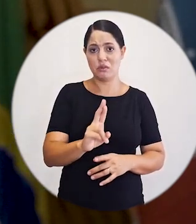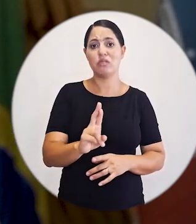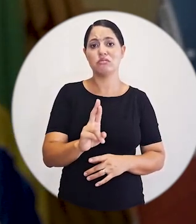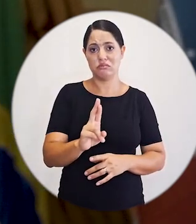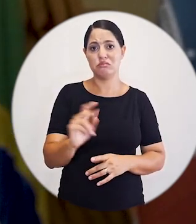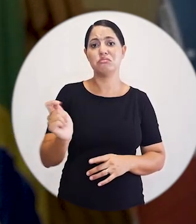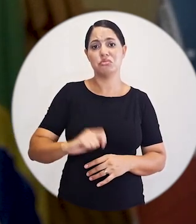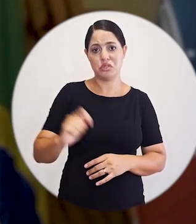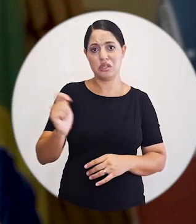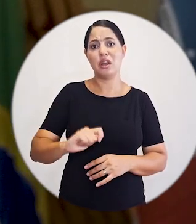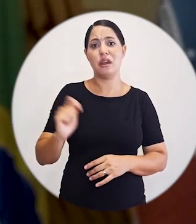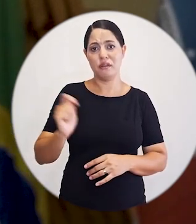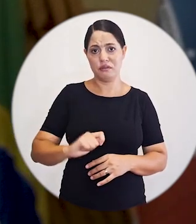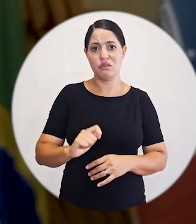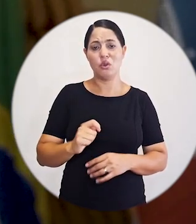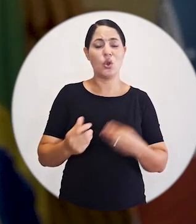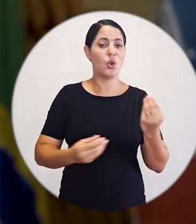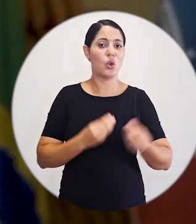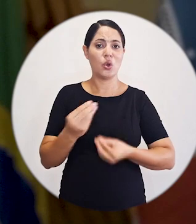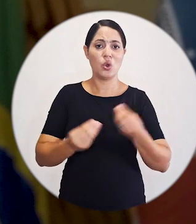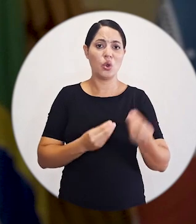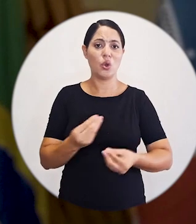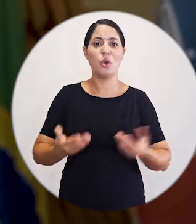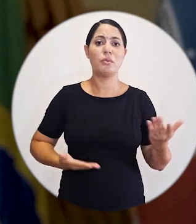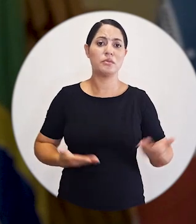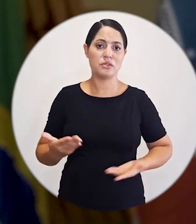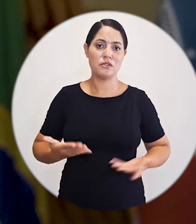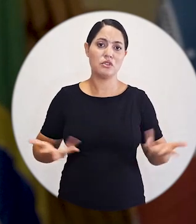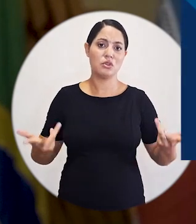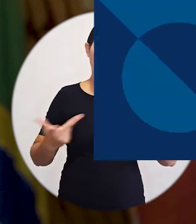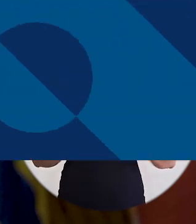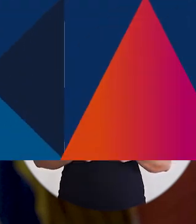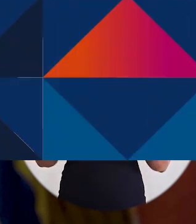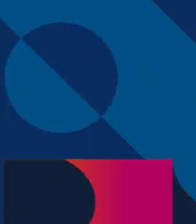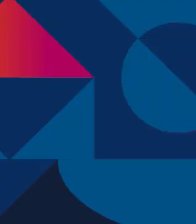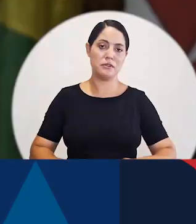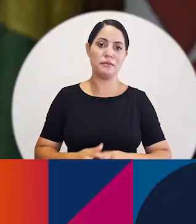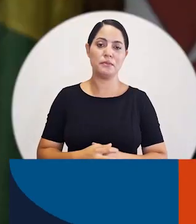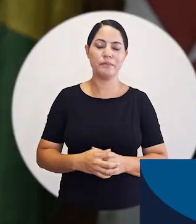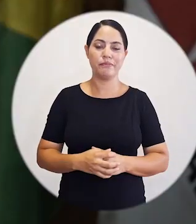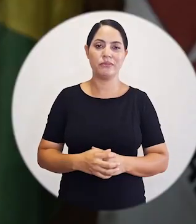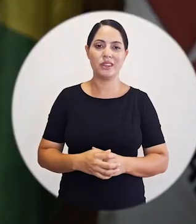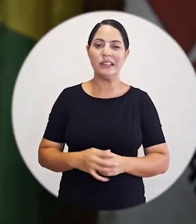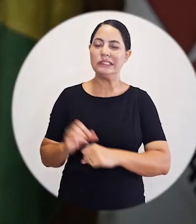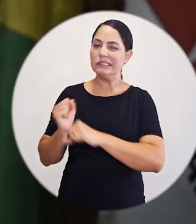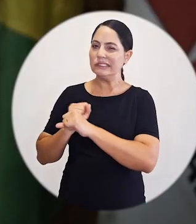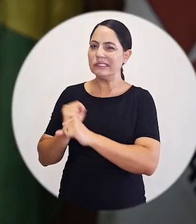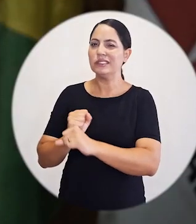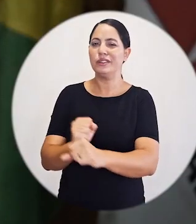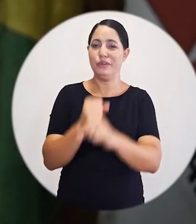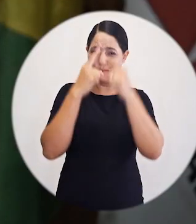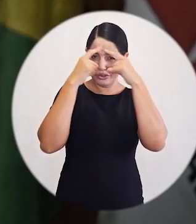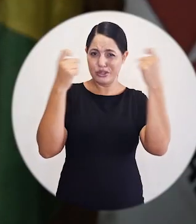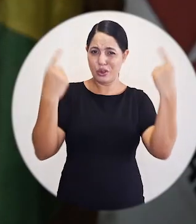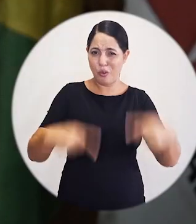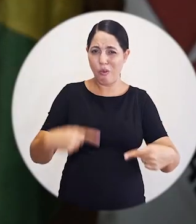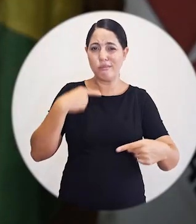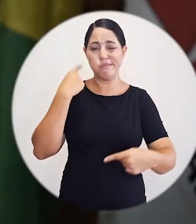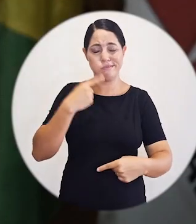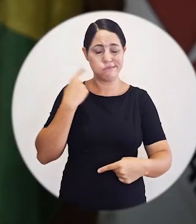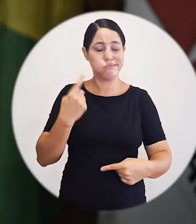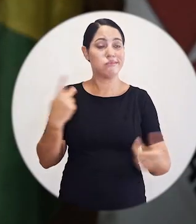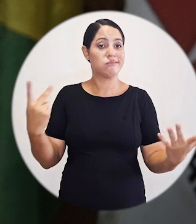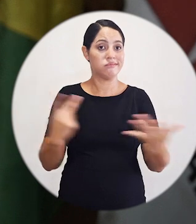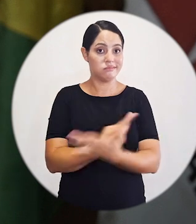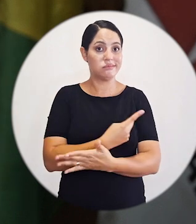um resultado cada vez mais de excelência e de prestação de serviço de qualidade para o cliente. Nos últimos anos, a violência contra advogados tem sido